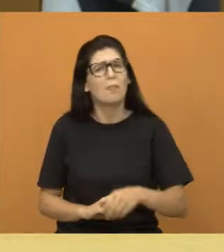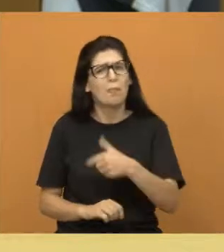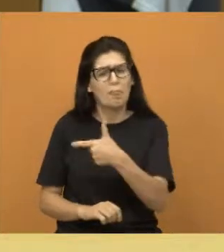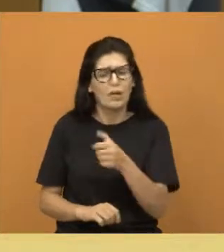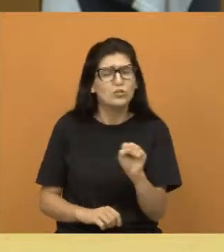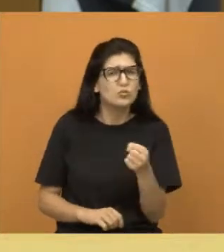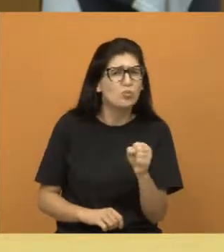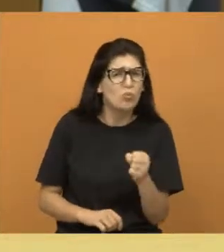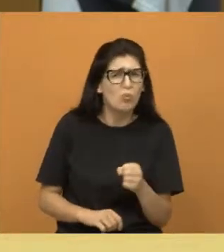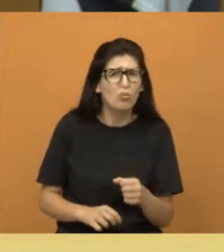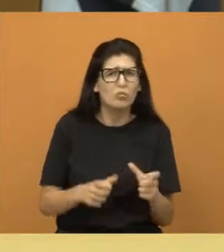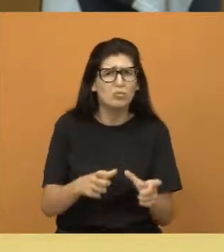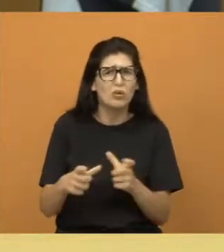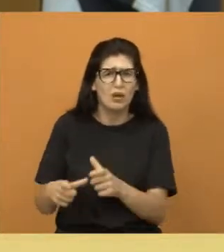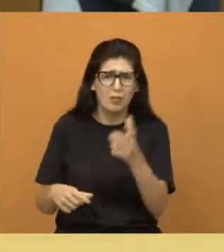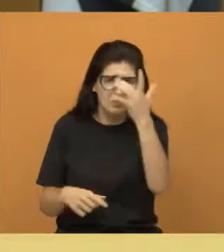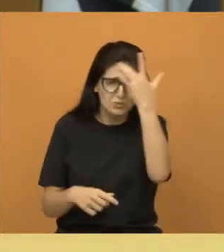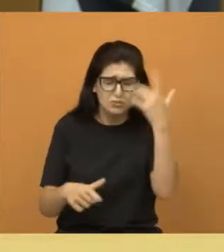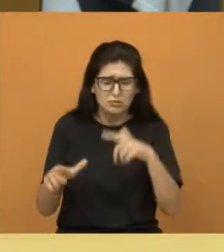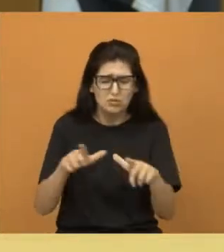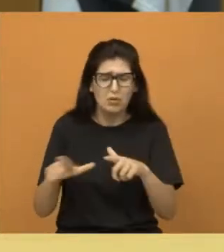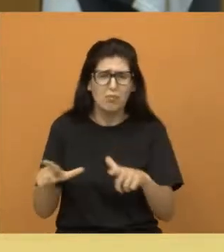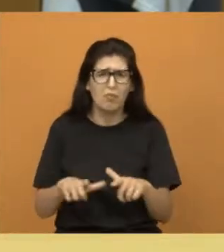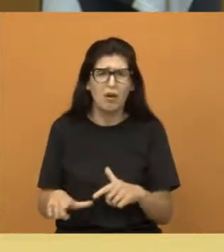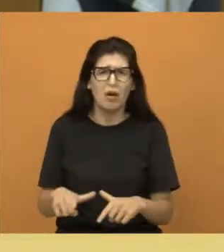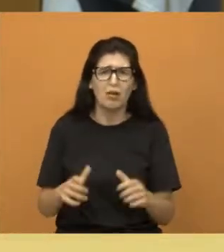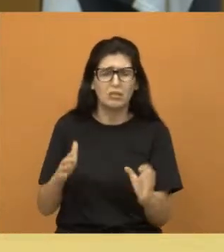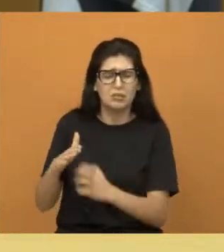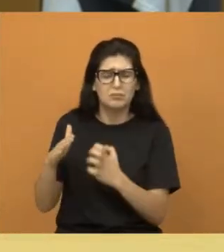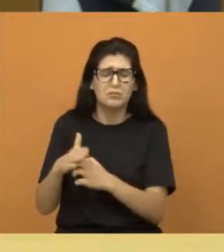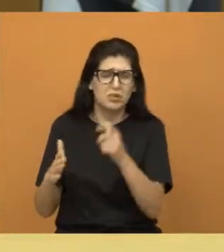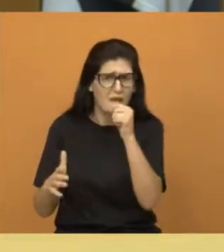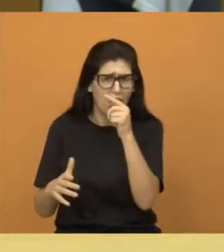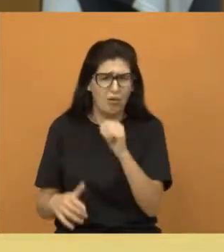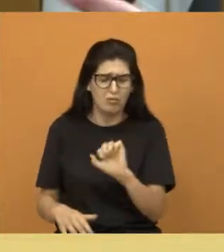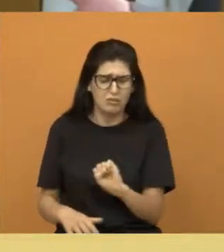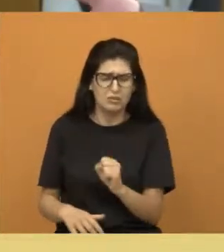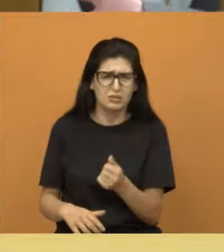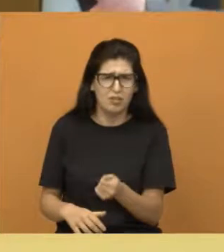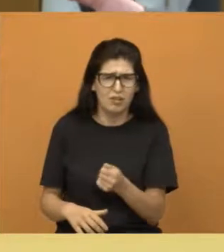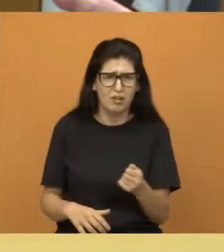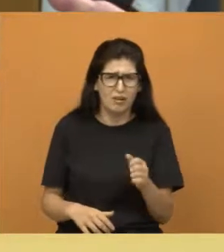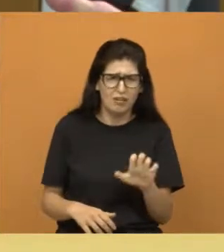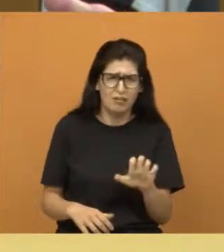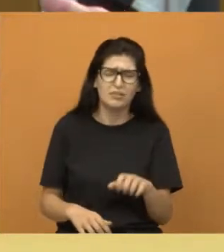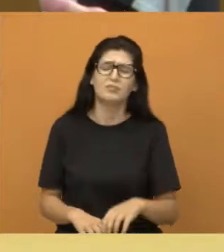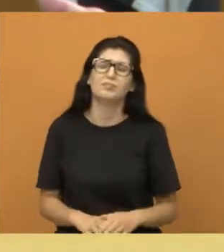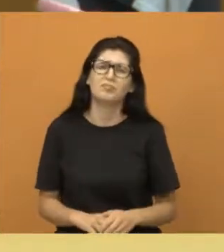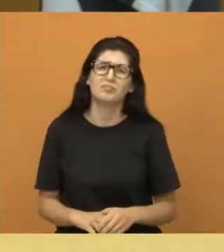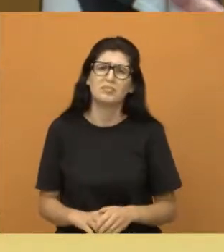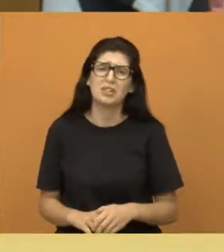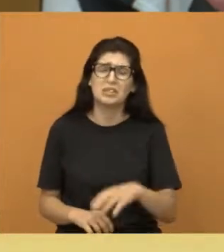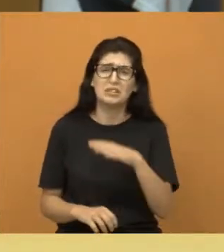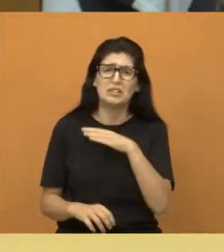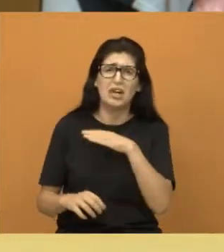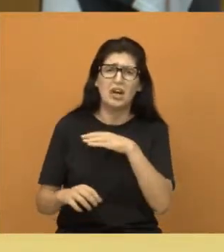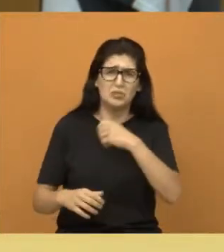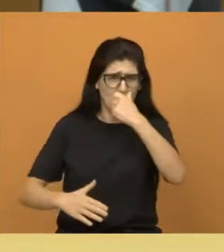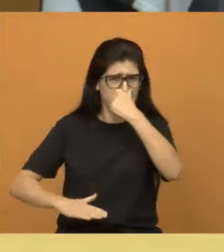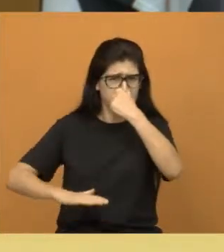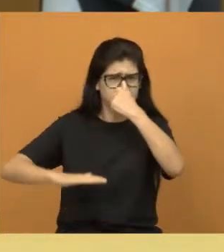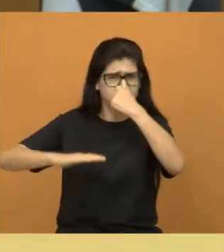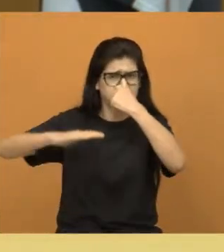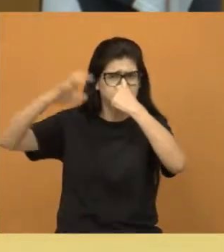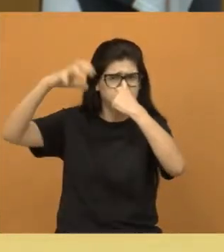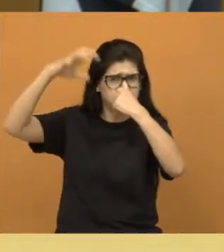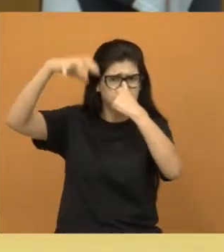28 cargos novos não sai. A cidade debaixo d'água. Cidade debaixo d'água. Pessoal pedindo produto